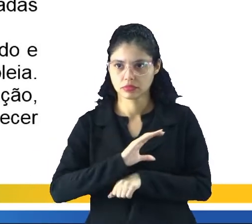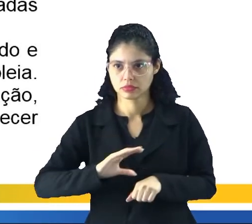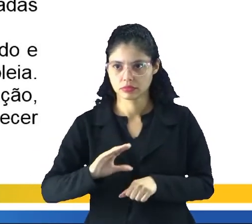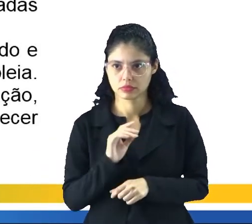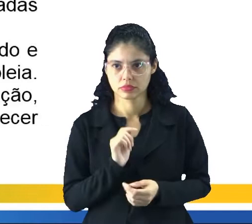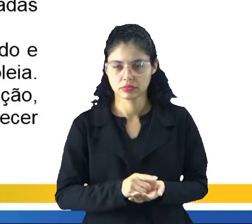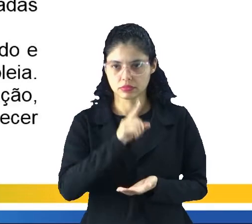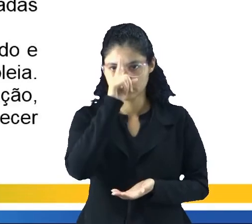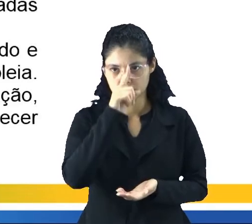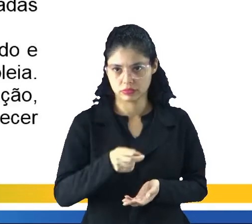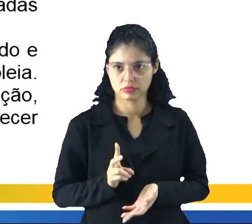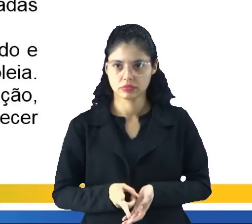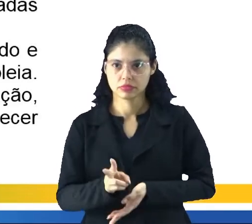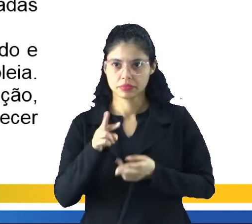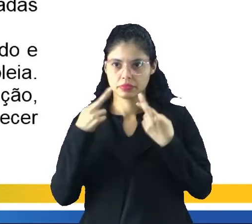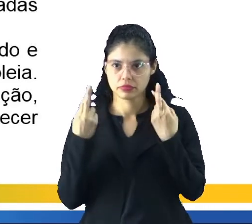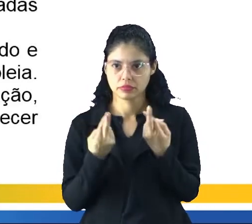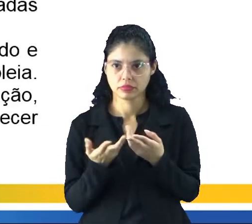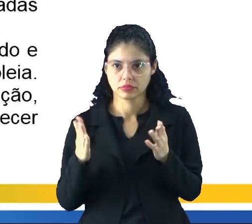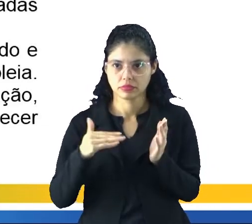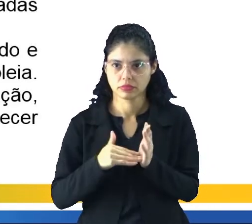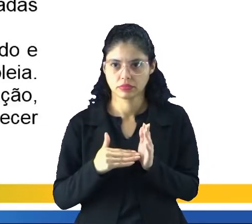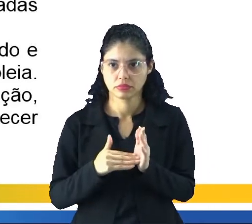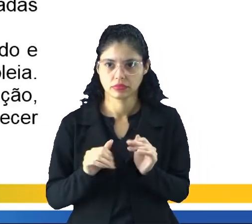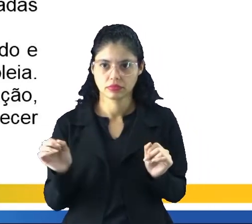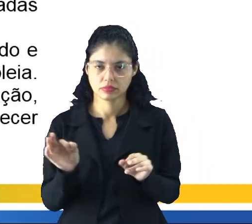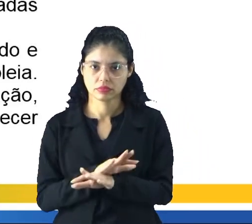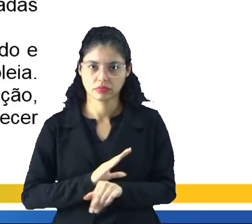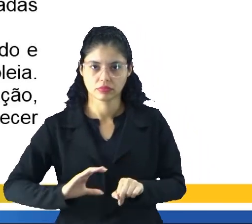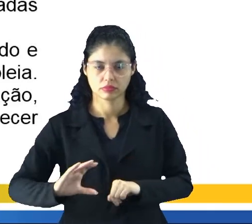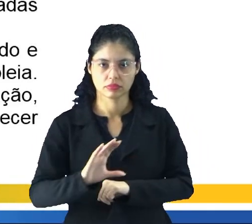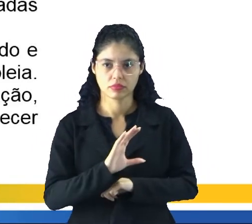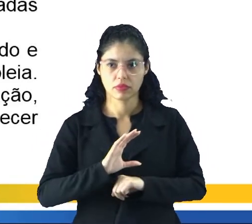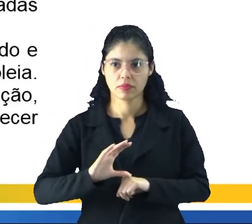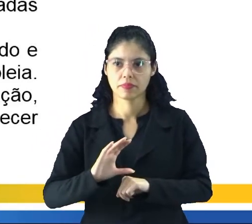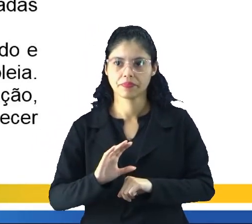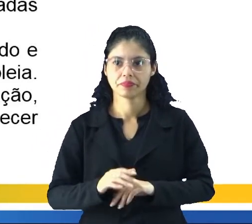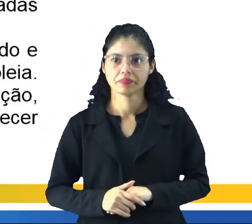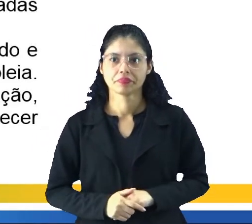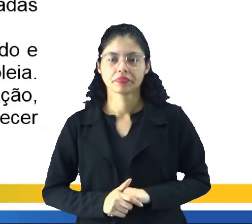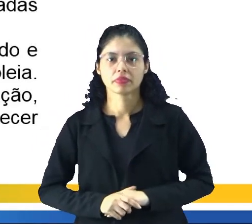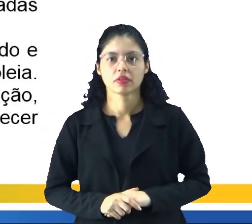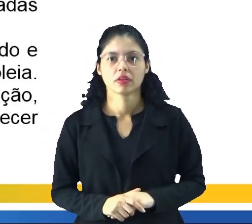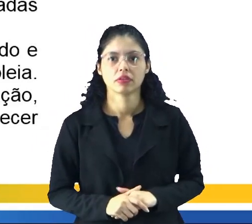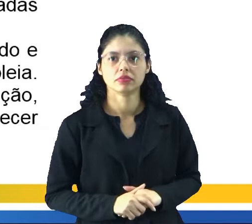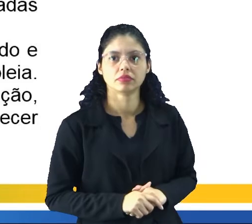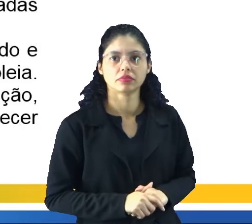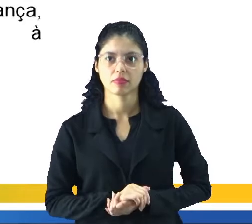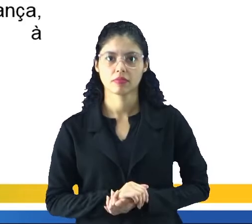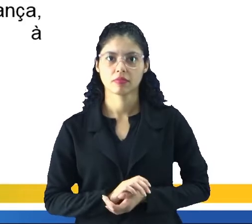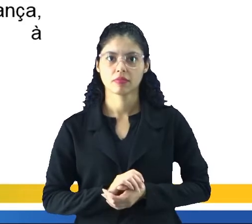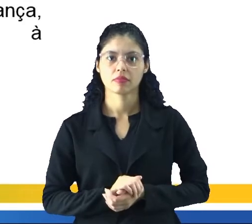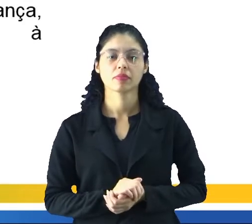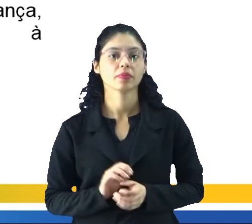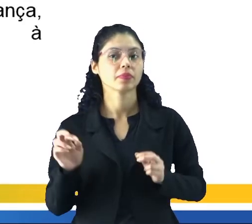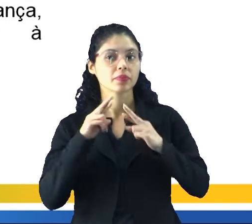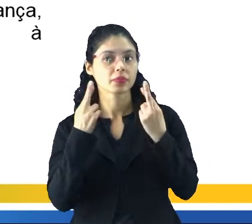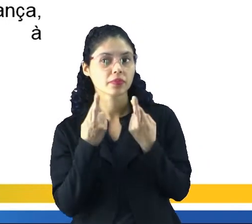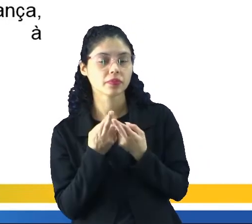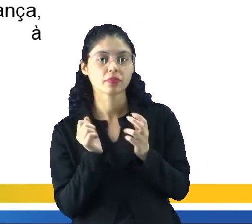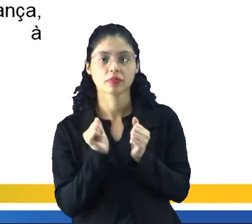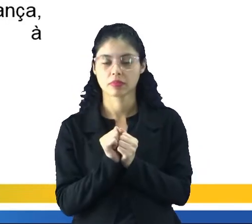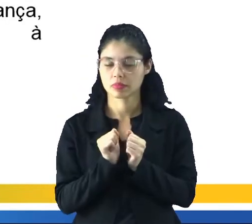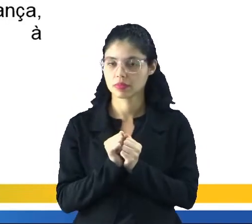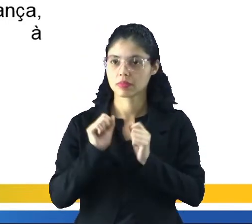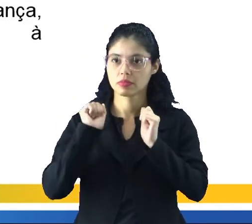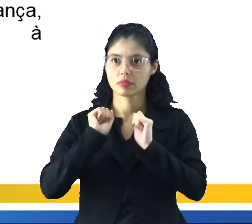e jurando permanecer reunidos até que ficasse pronta uma Constituição. Reunidos aí na Assembleia